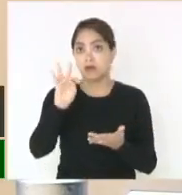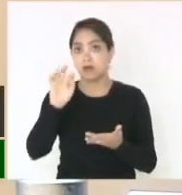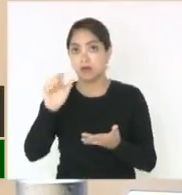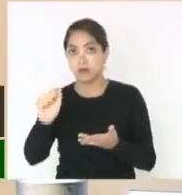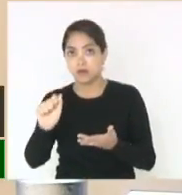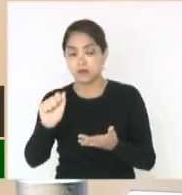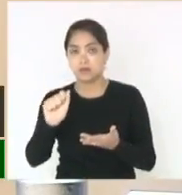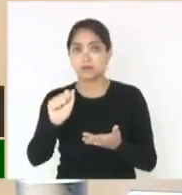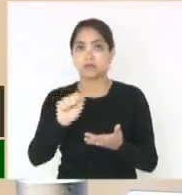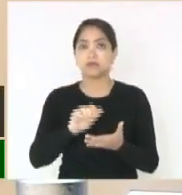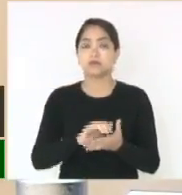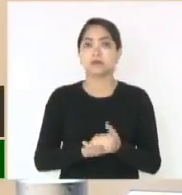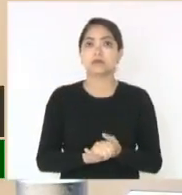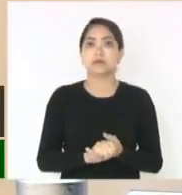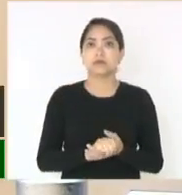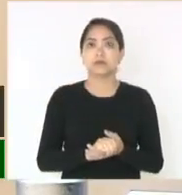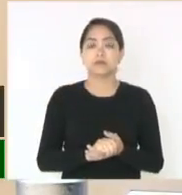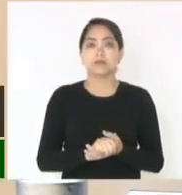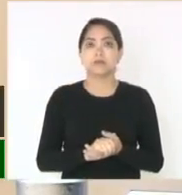da